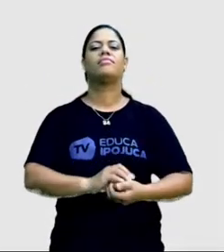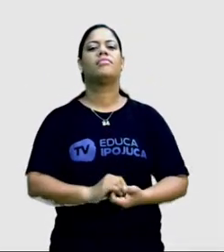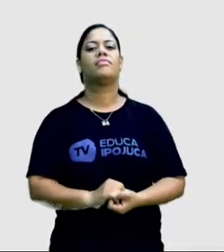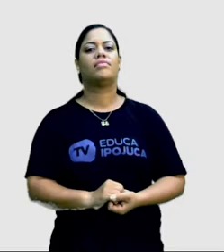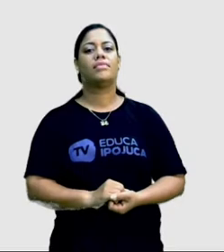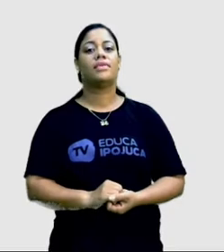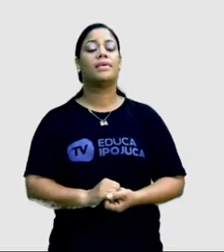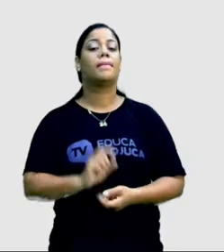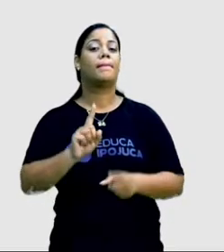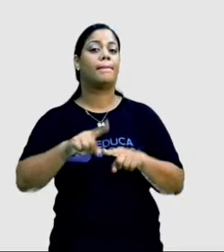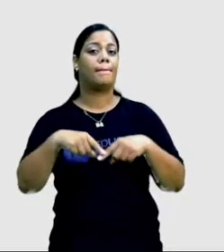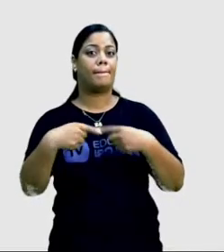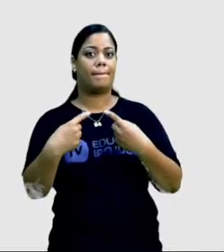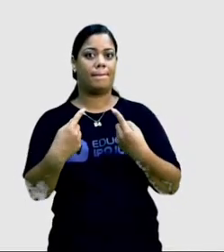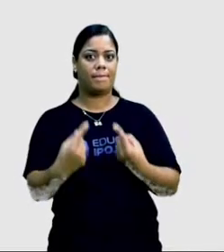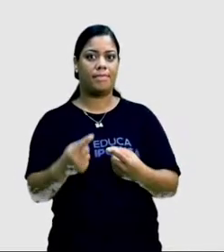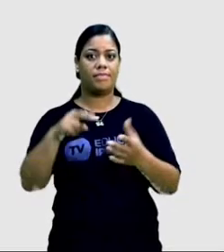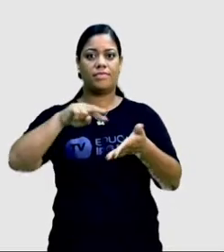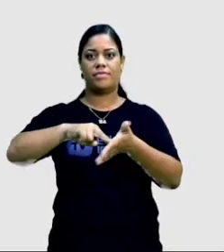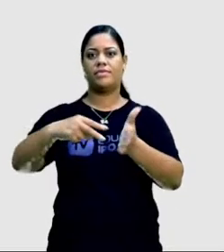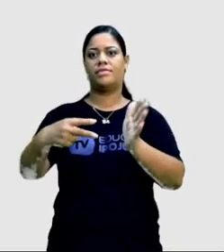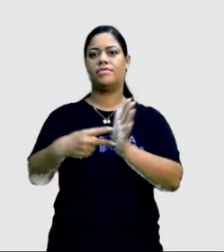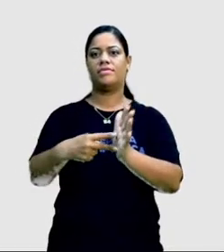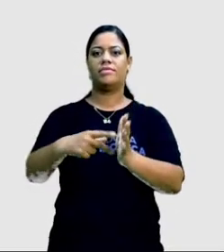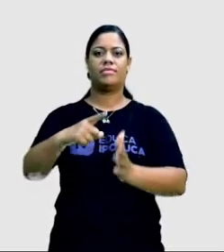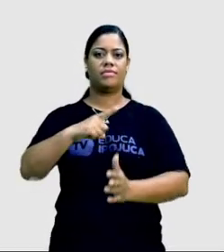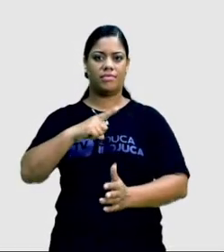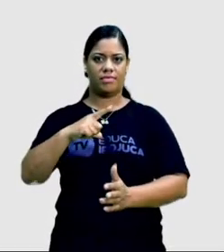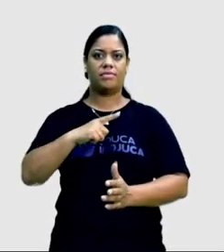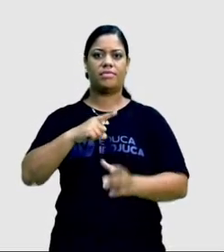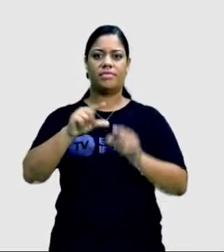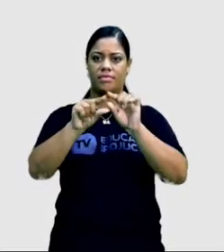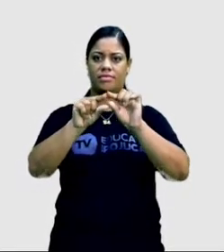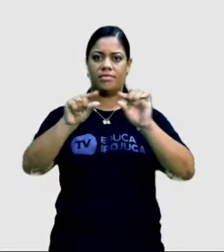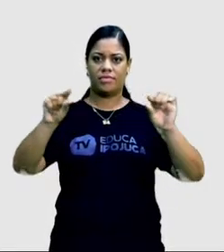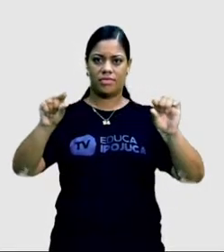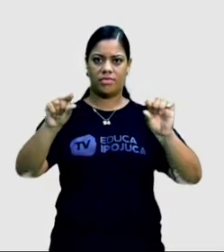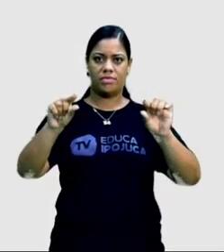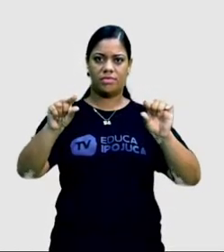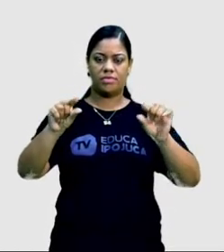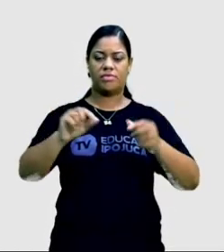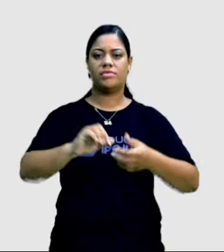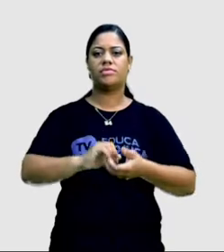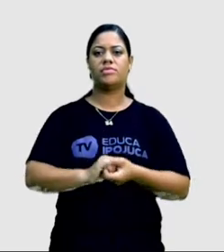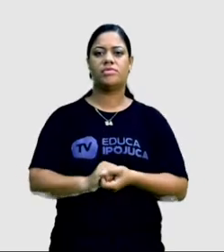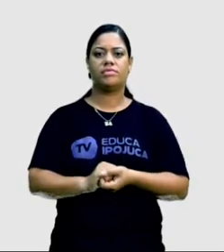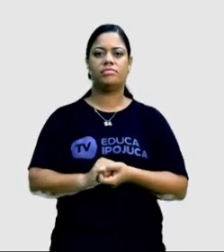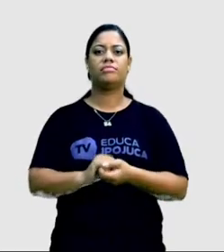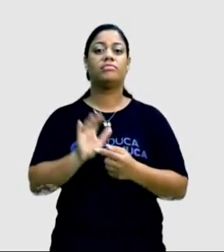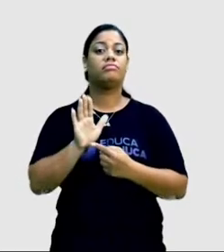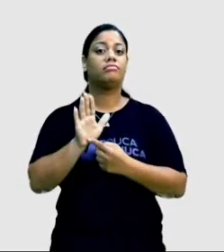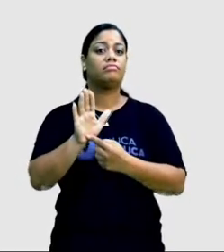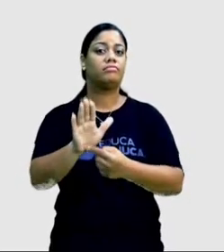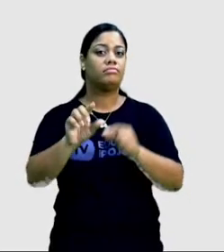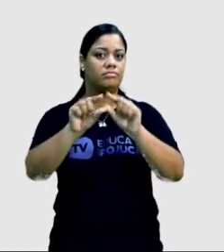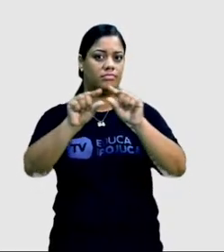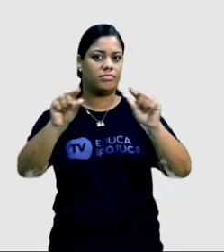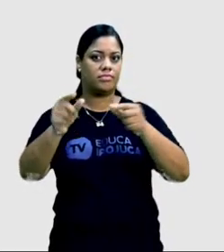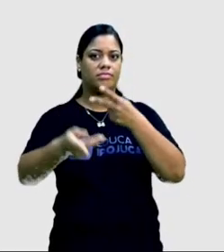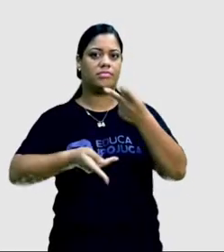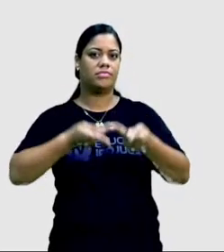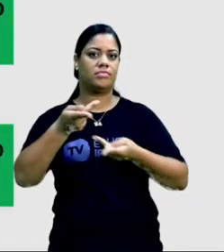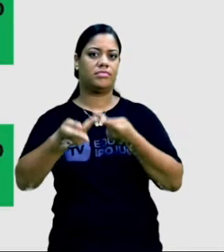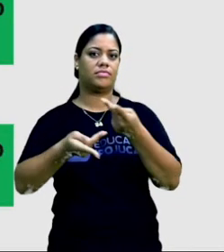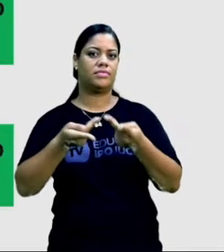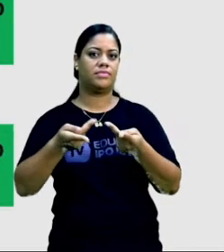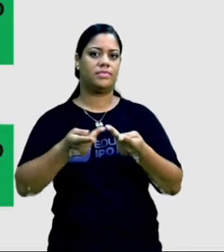apreciativas, e sim no sentido que elas têm dentro de uma frase. na intenção que elas colocam naquilo que a gente vai dizer.